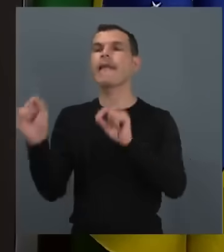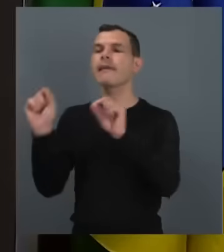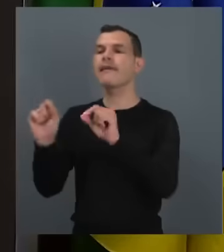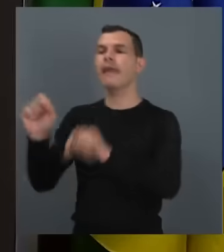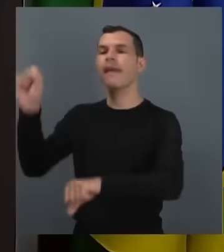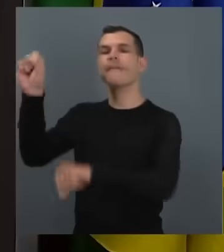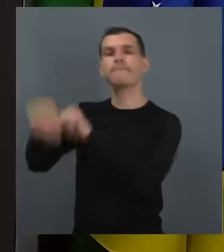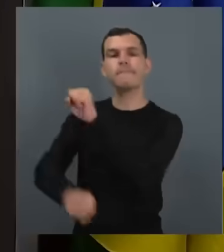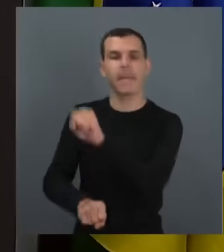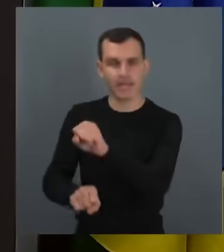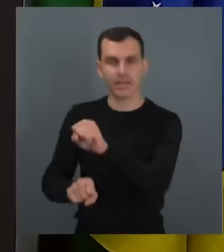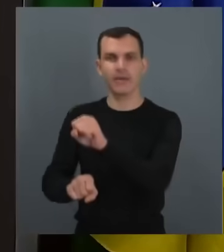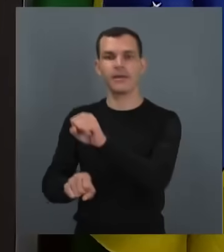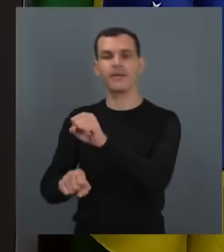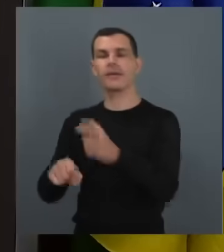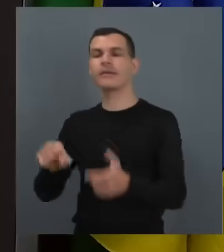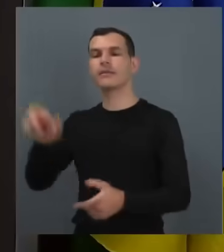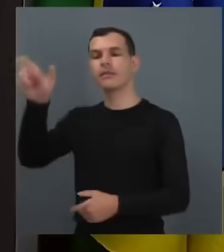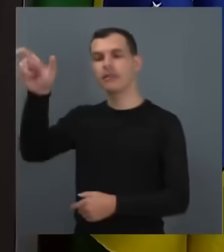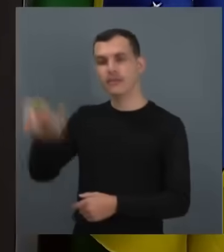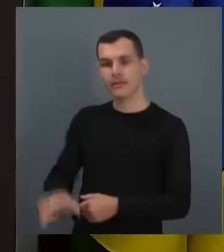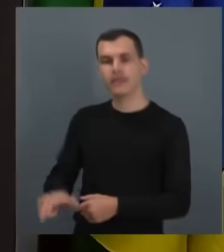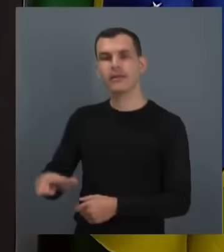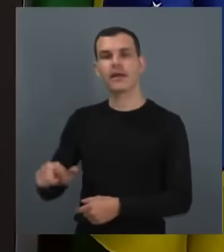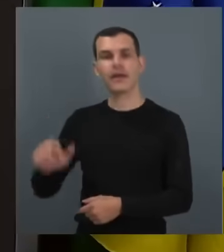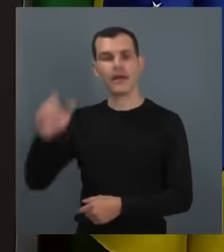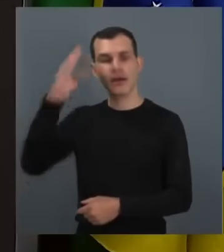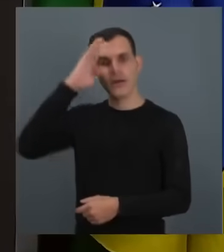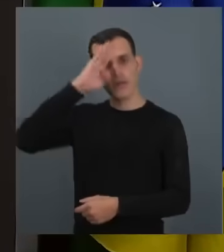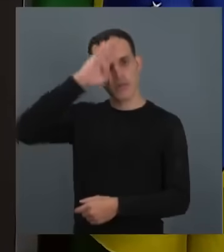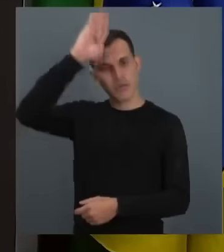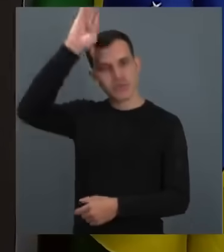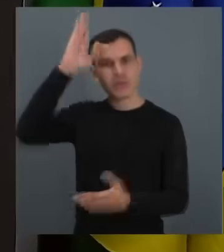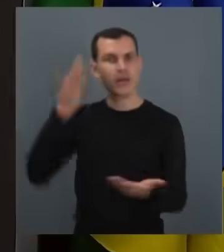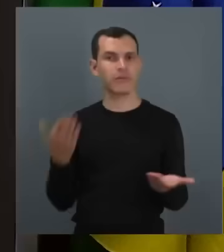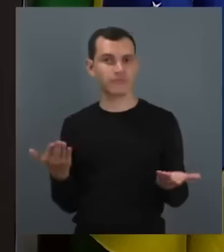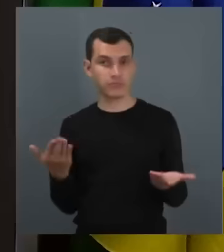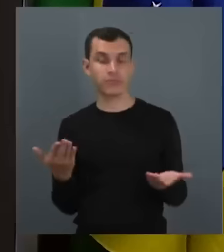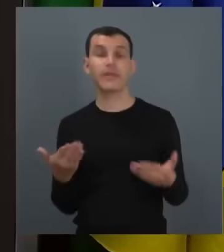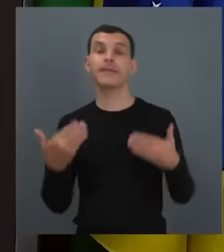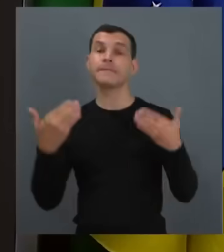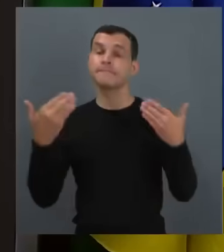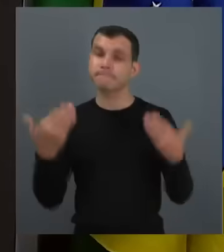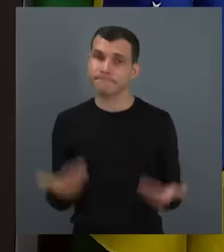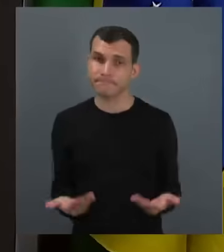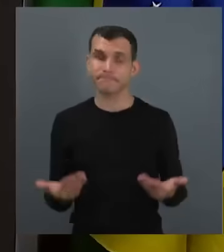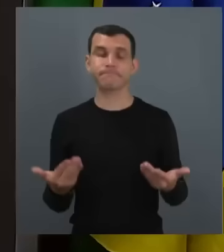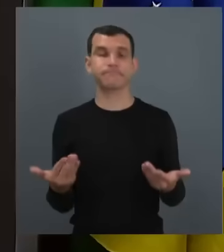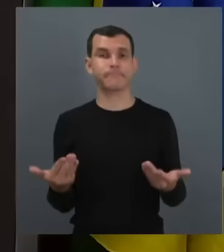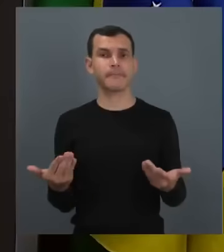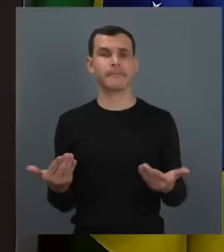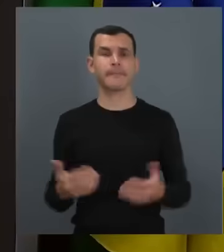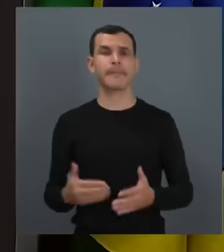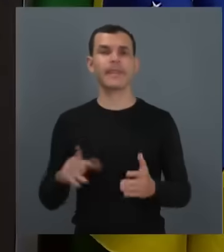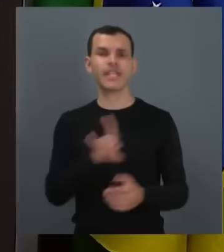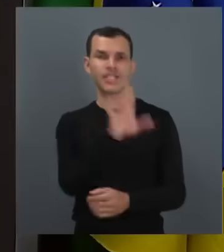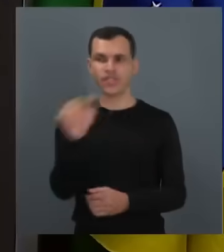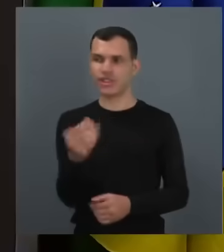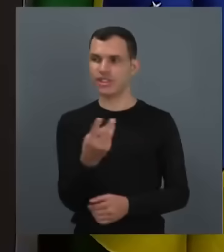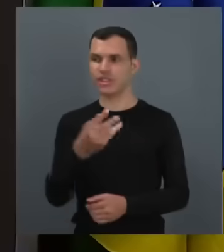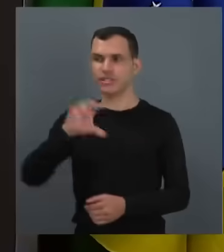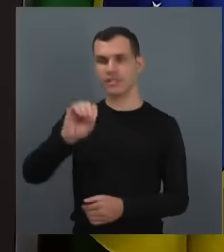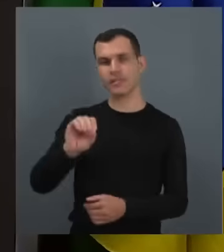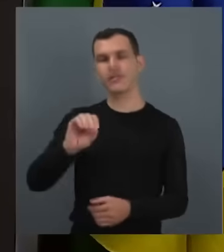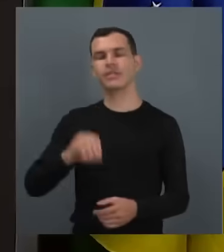morreu, mas temos que fazer isso agora, a partir do dia 30 não vamos mais fazer isso. É o jeitinho, porque